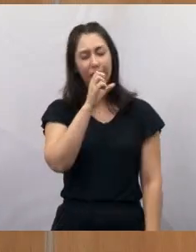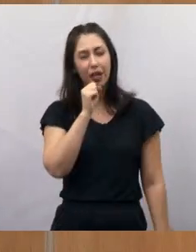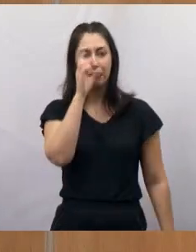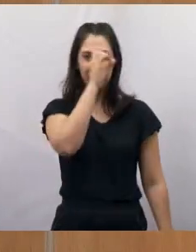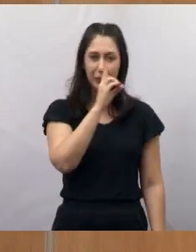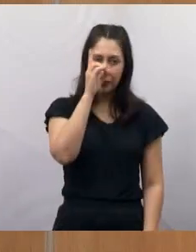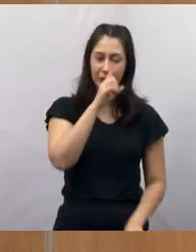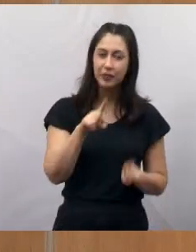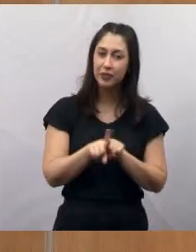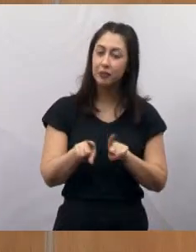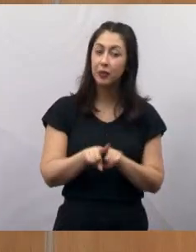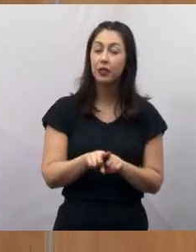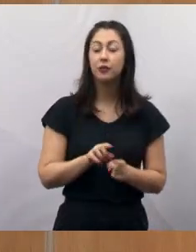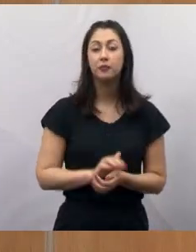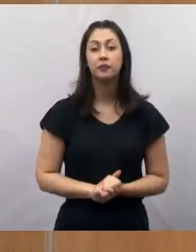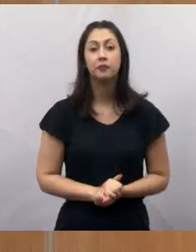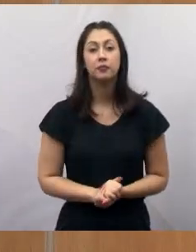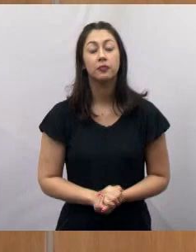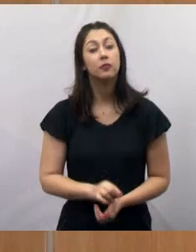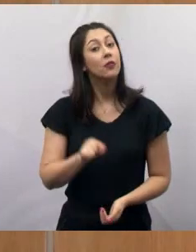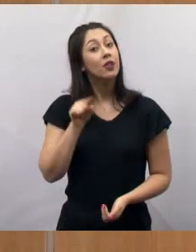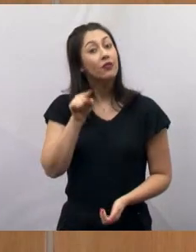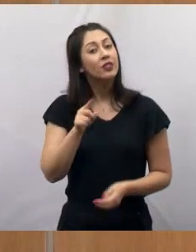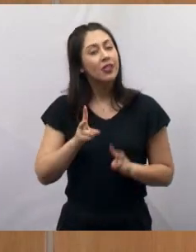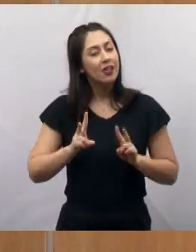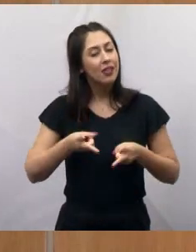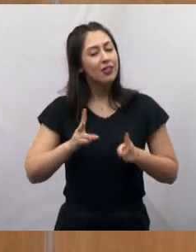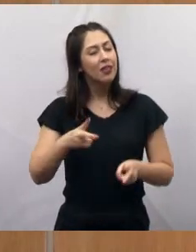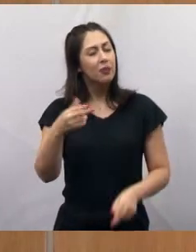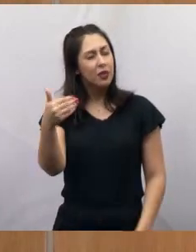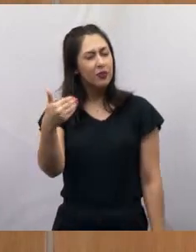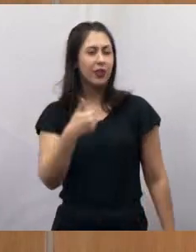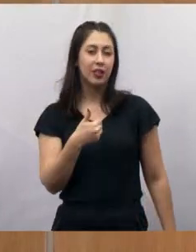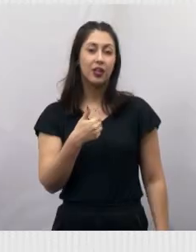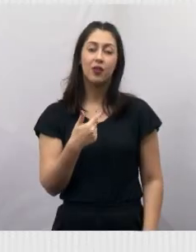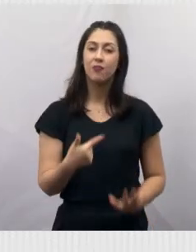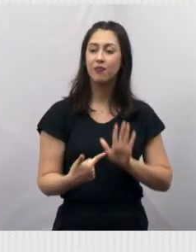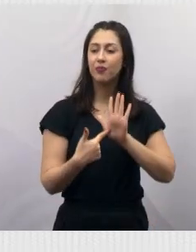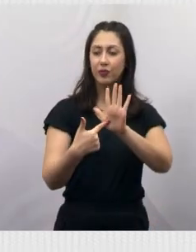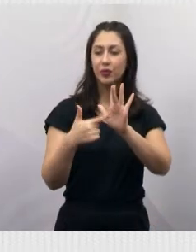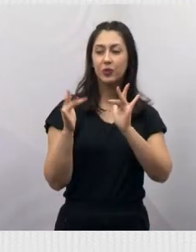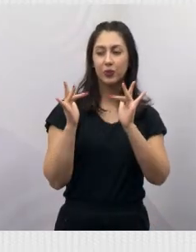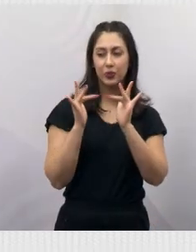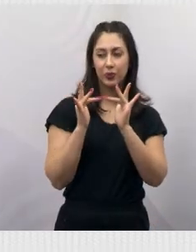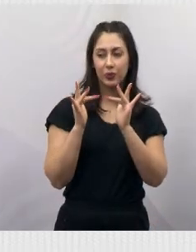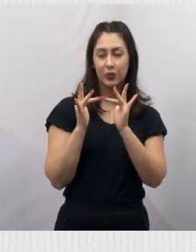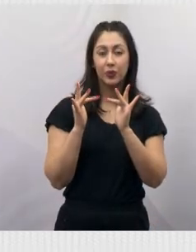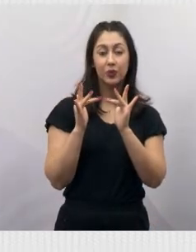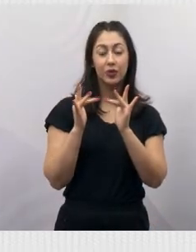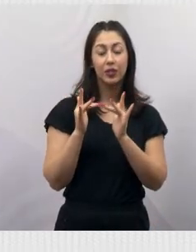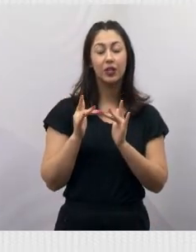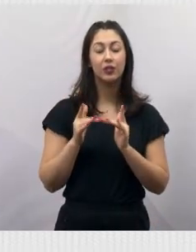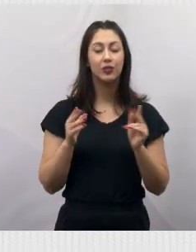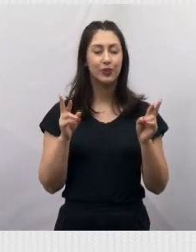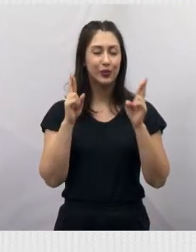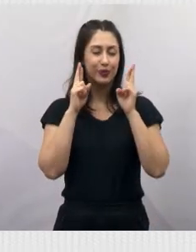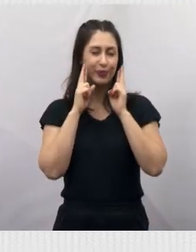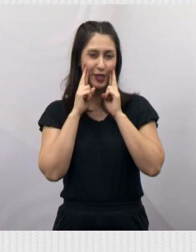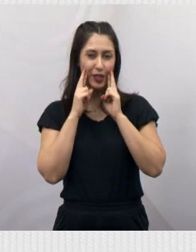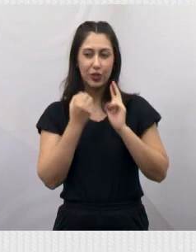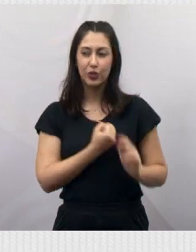semana. E a você que sempre nos procura, vou colocar nossos contatos. Roberto Abreu,